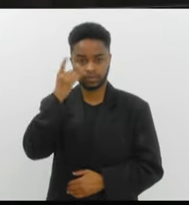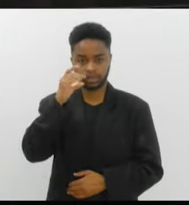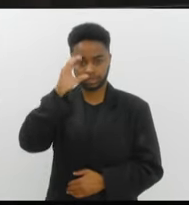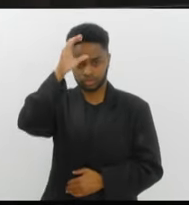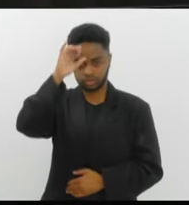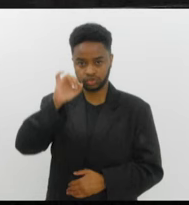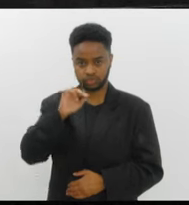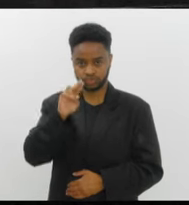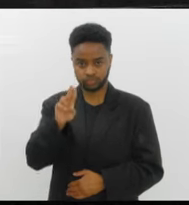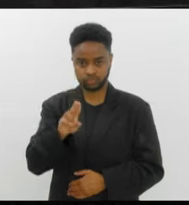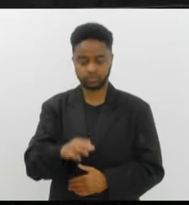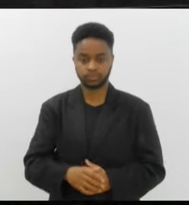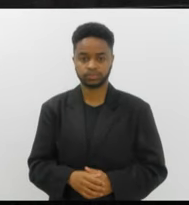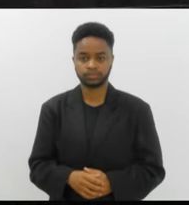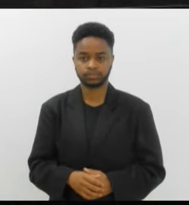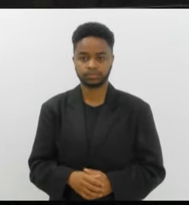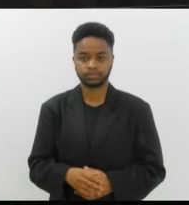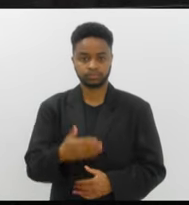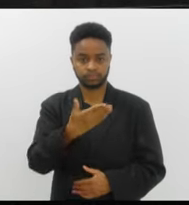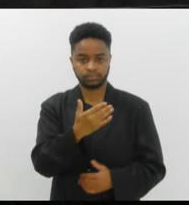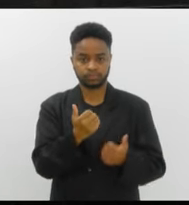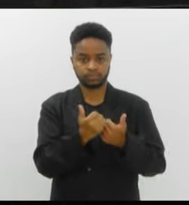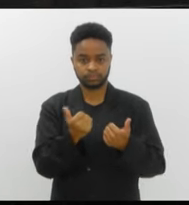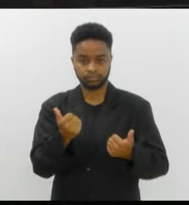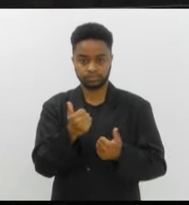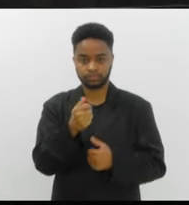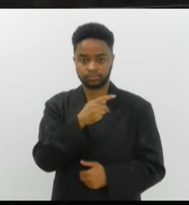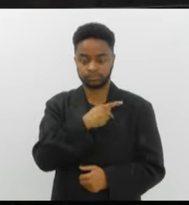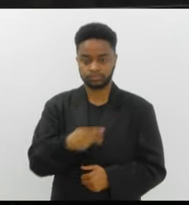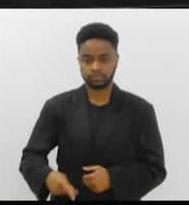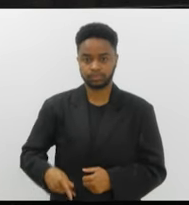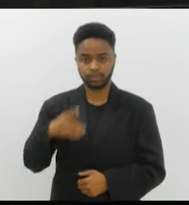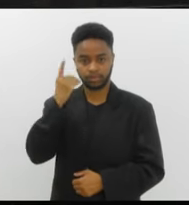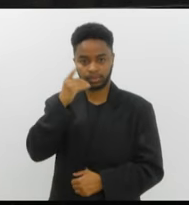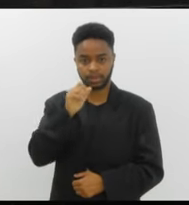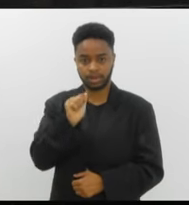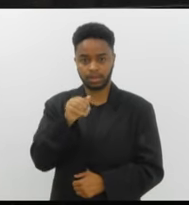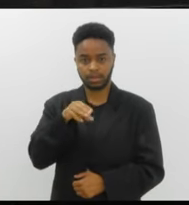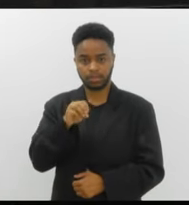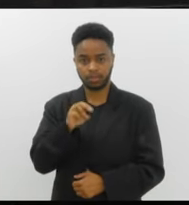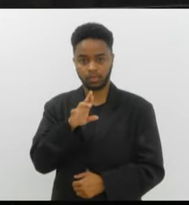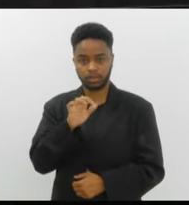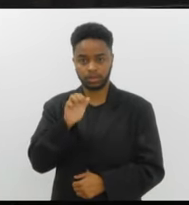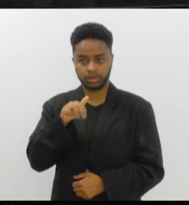Ju, senhor vice-presidente, deputado Rodrigo Amorim,